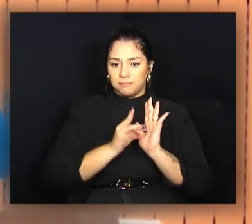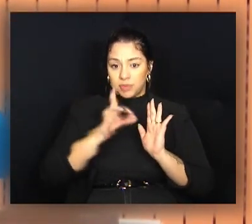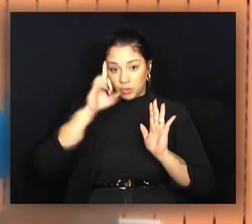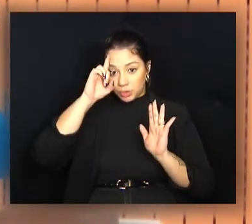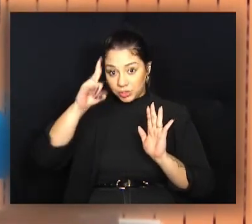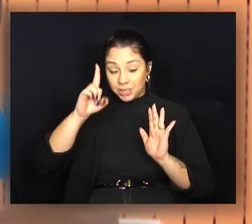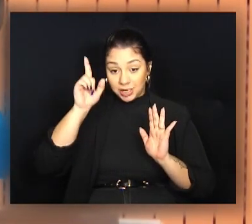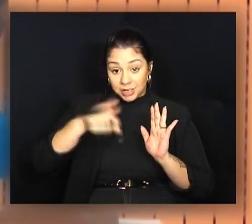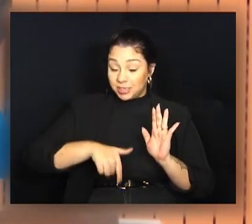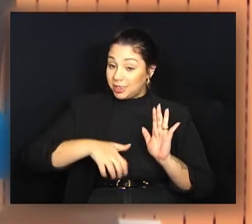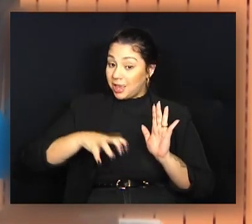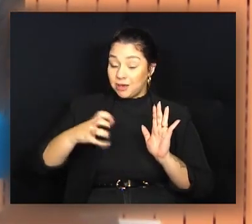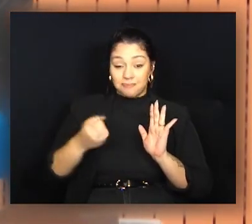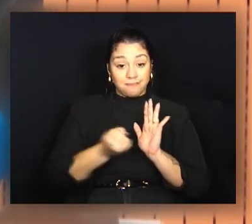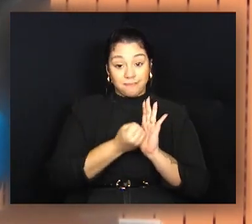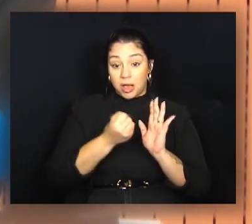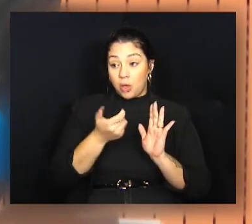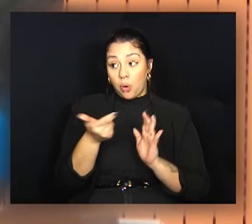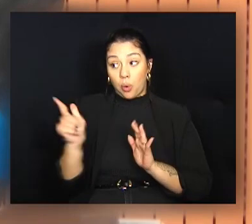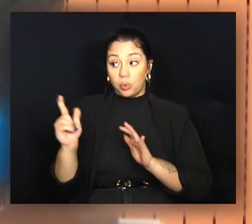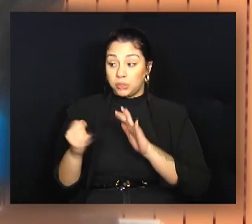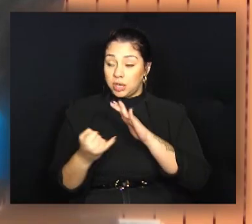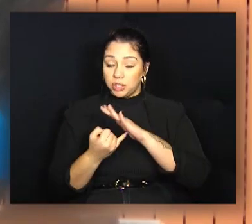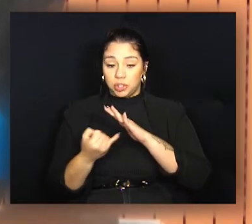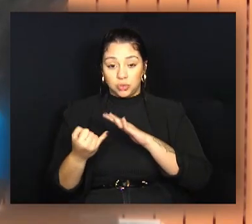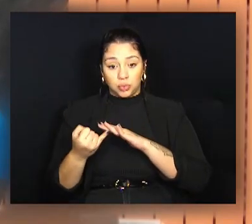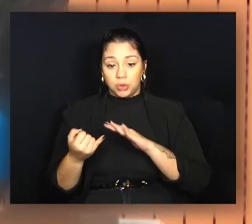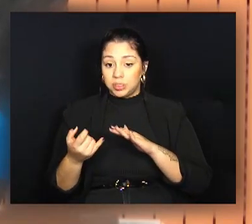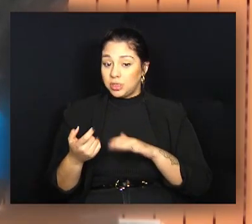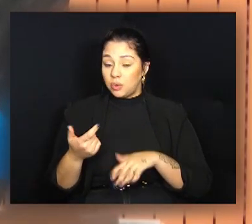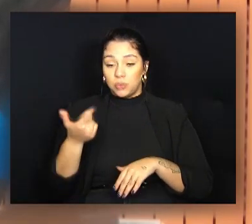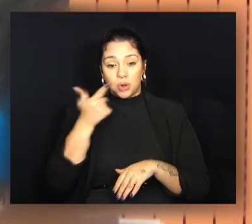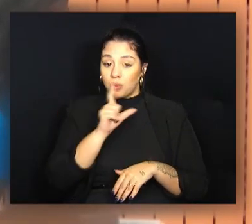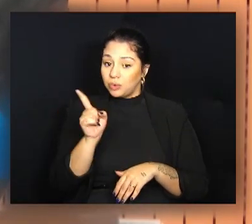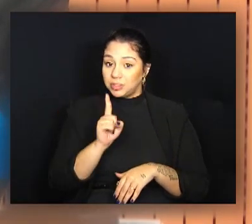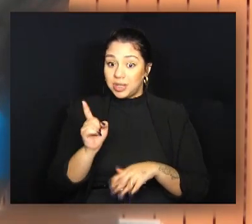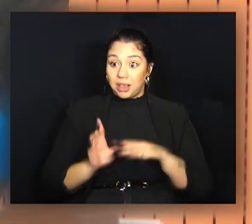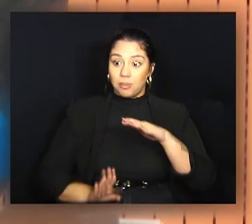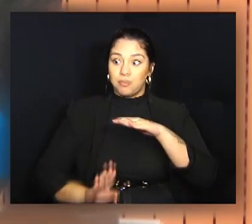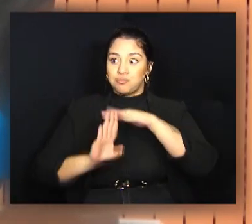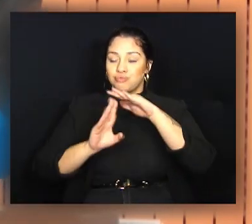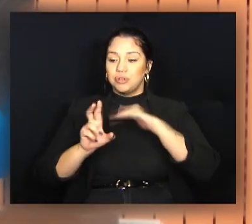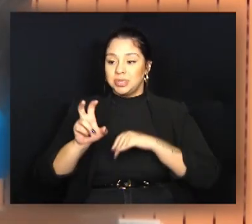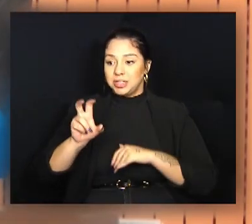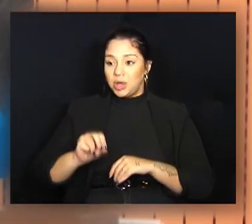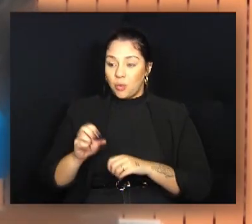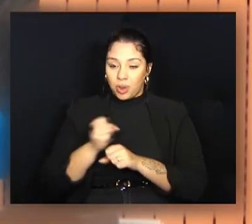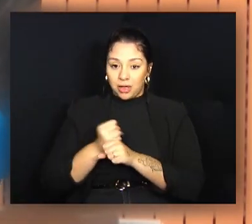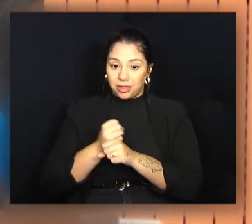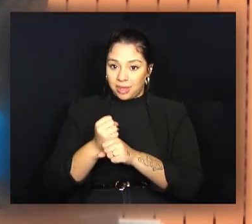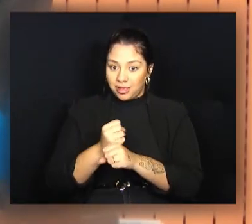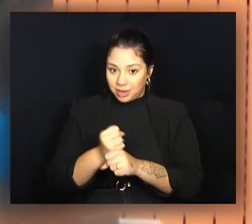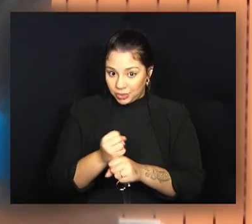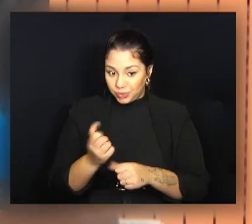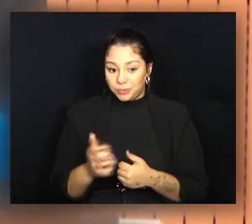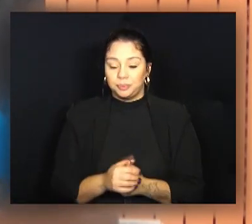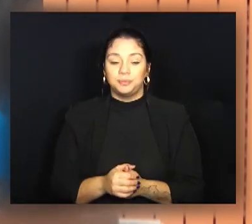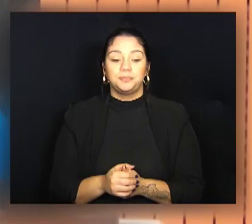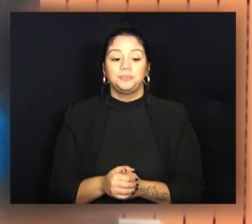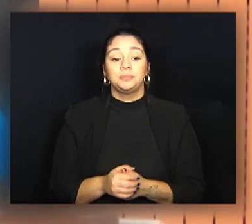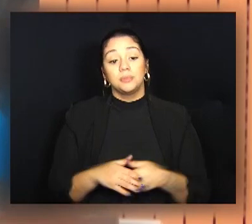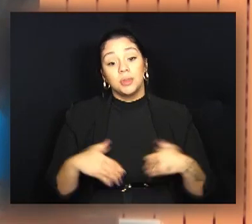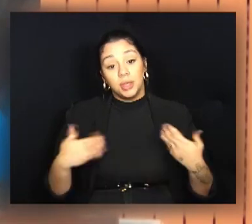é um marco, nenhuma instituição chega aos 50 anos, né, incólume, ou seja,